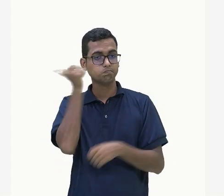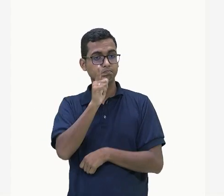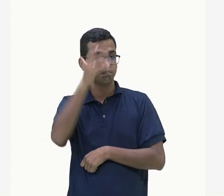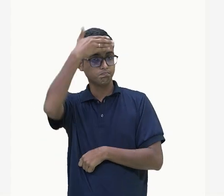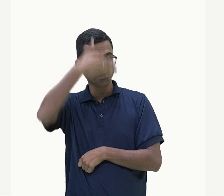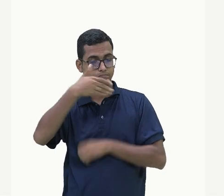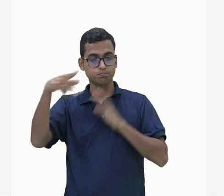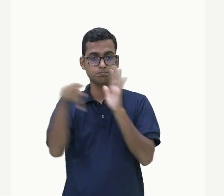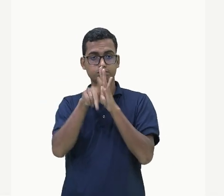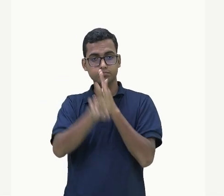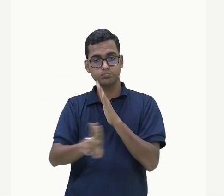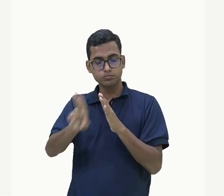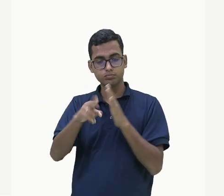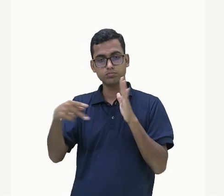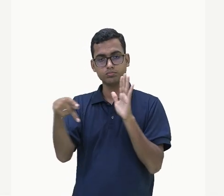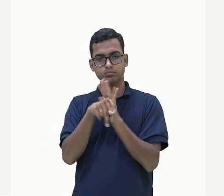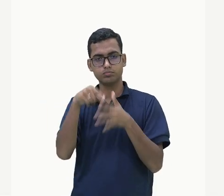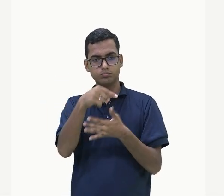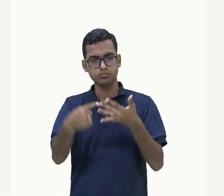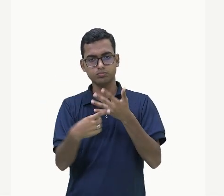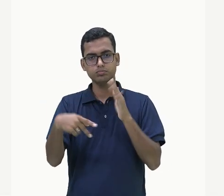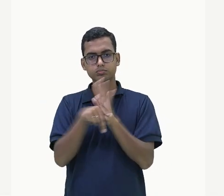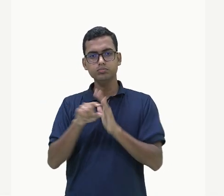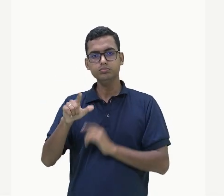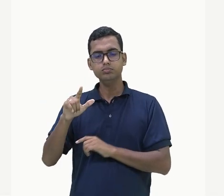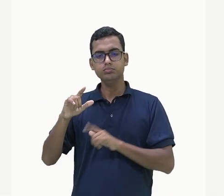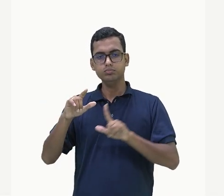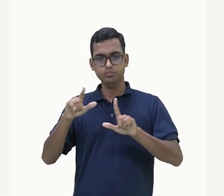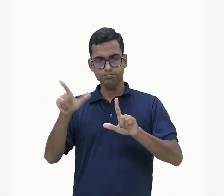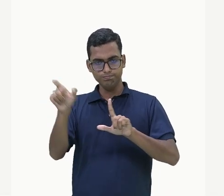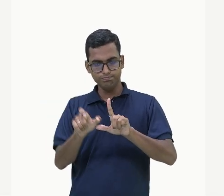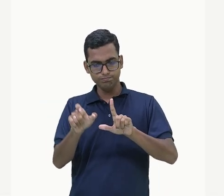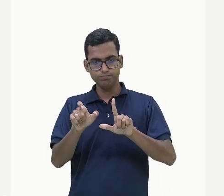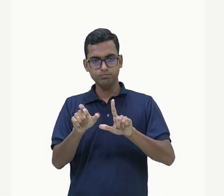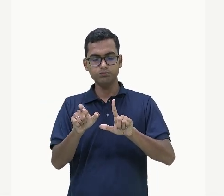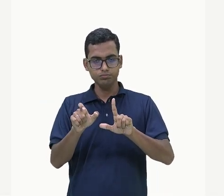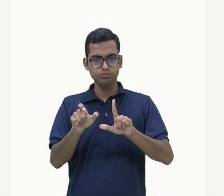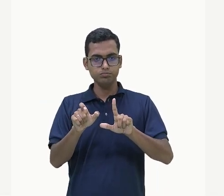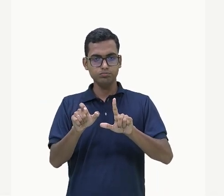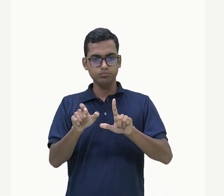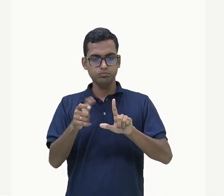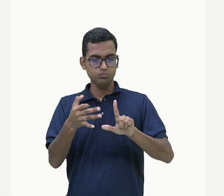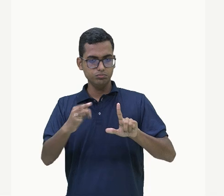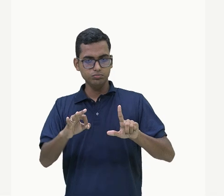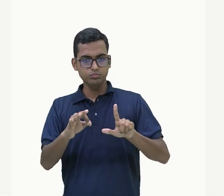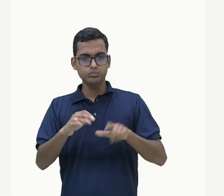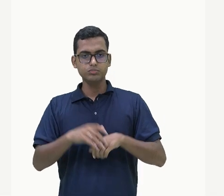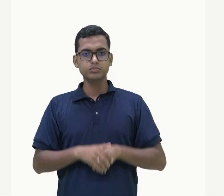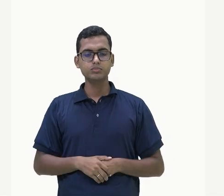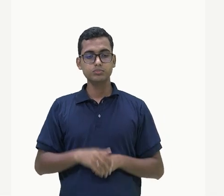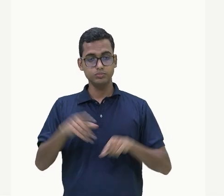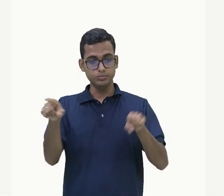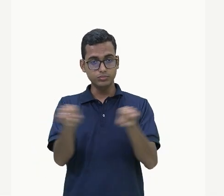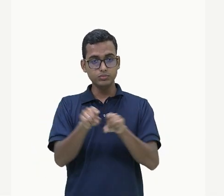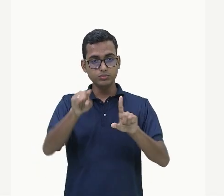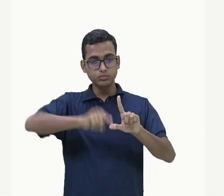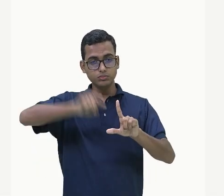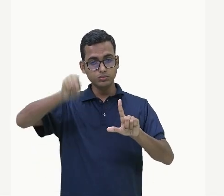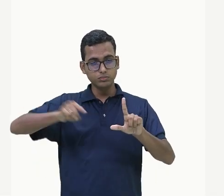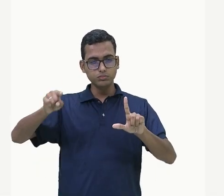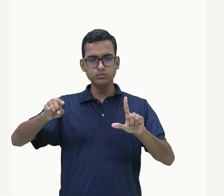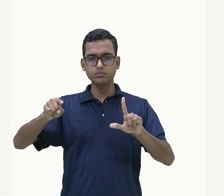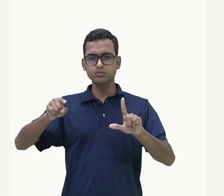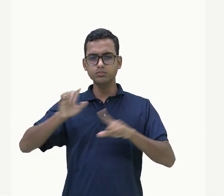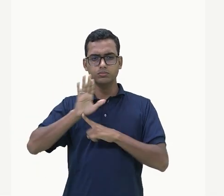realizando a propriedade dos logaritmos. O gráfico também ele nunca toca o eixo y e nem ocupa pontos dos quadrantes 2